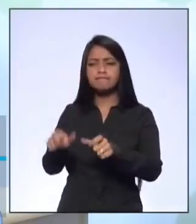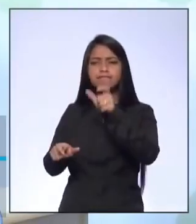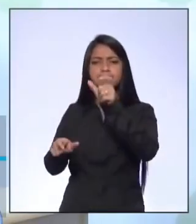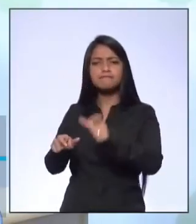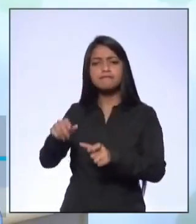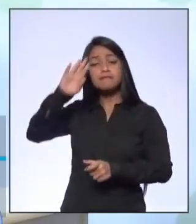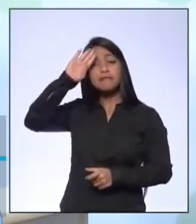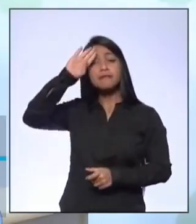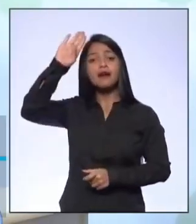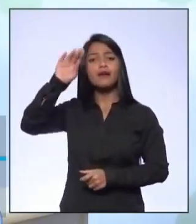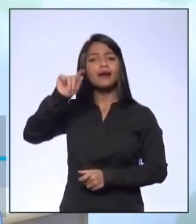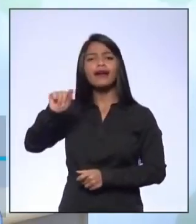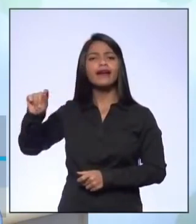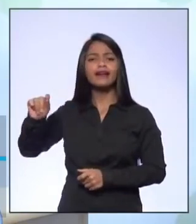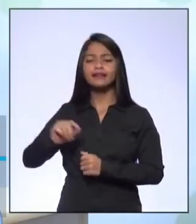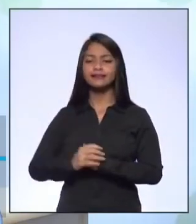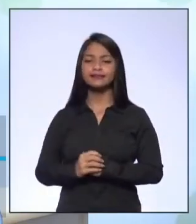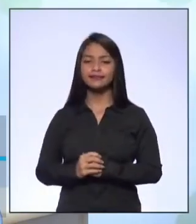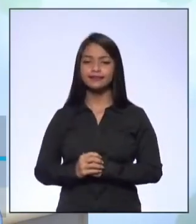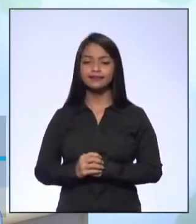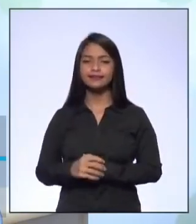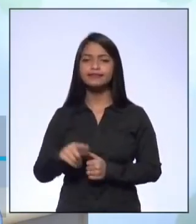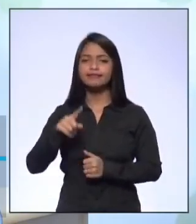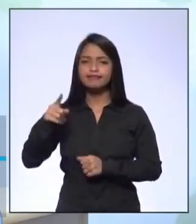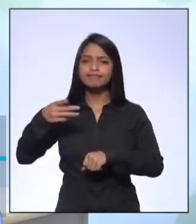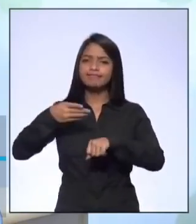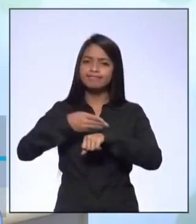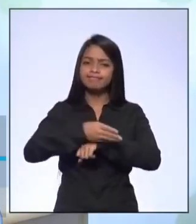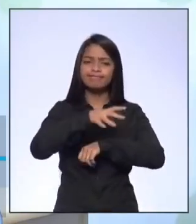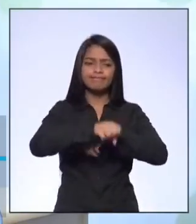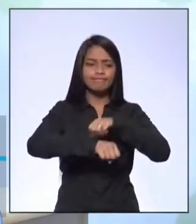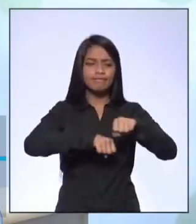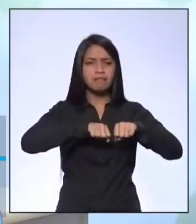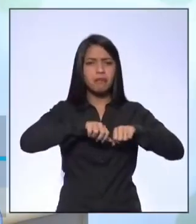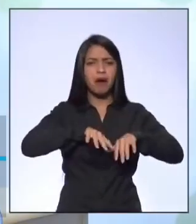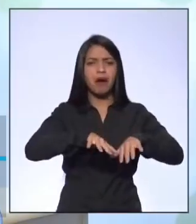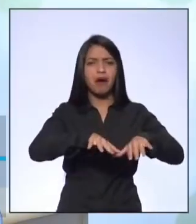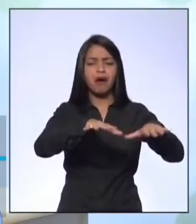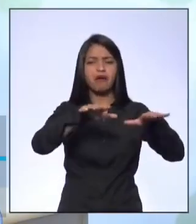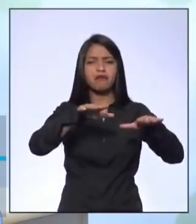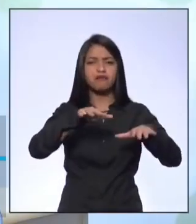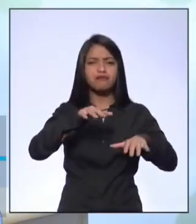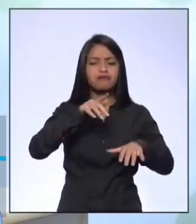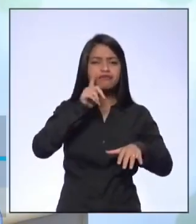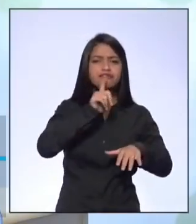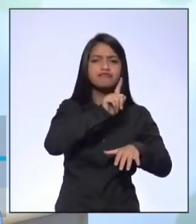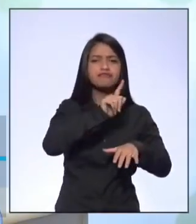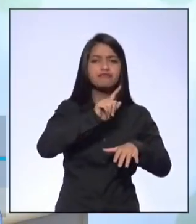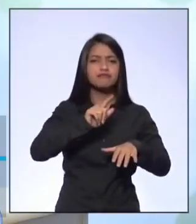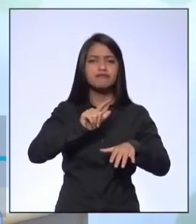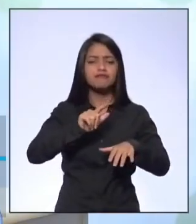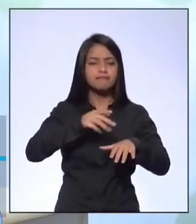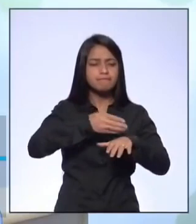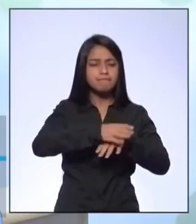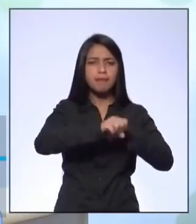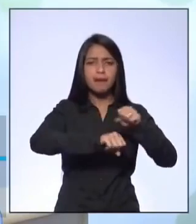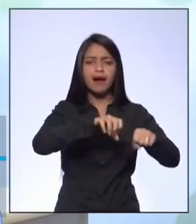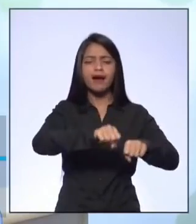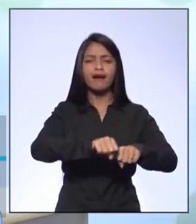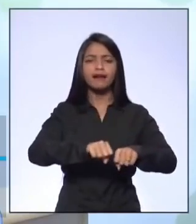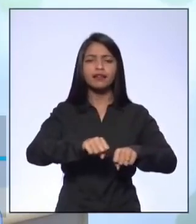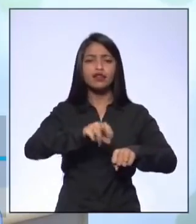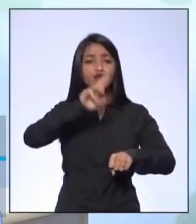protagonistas que levaram a cabo esse projeto aí de interiorização dos territórios